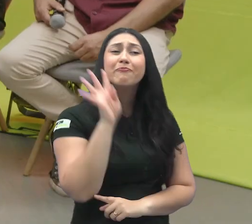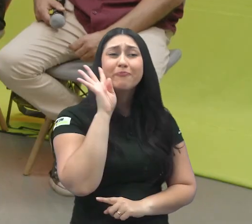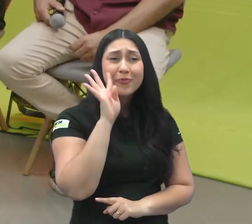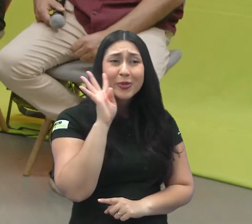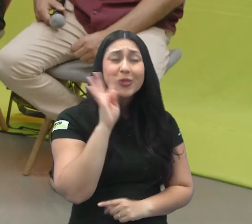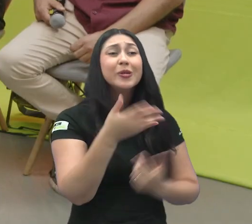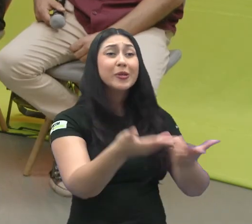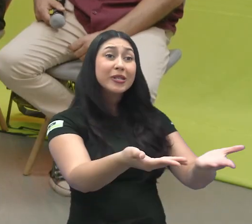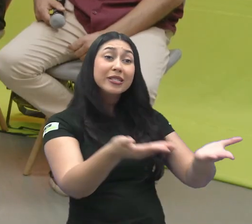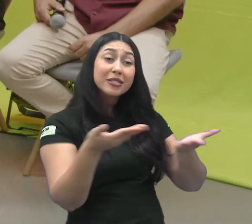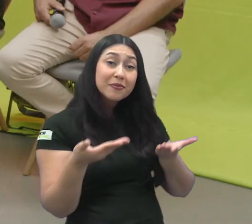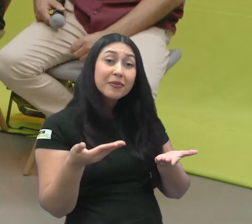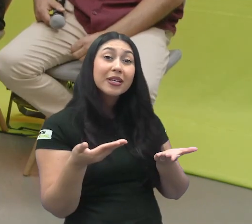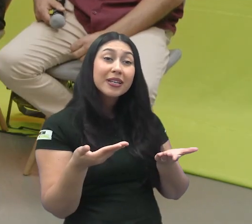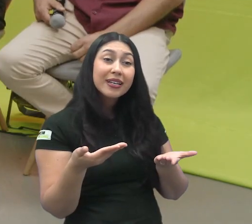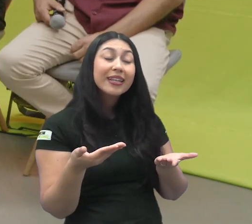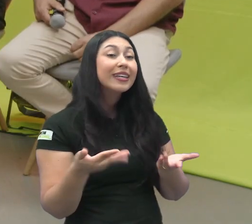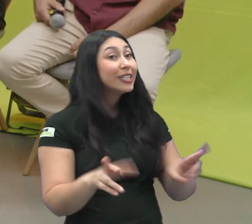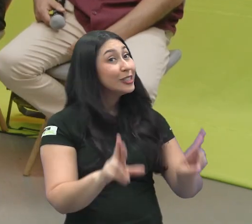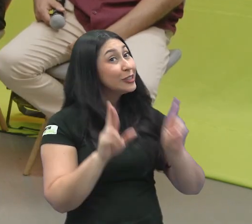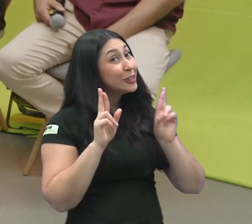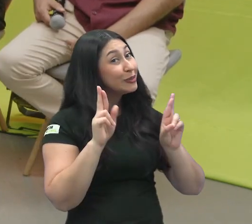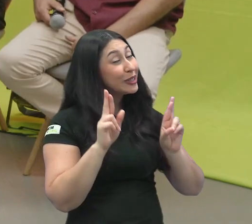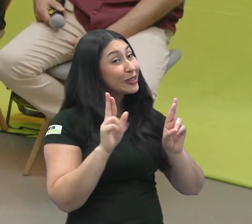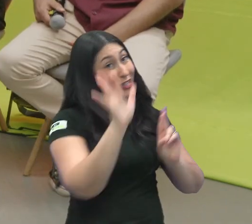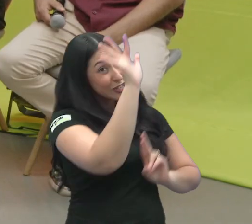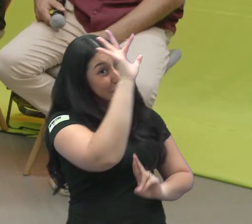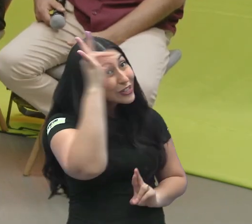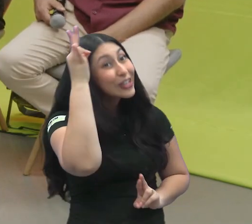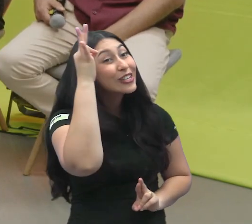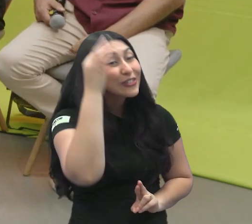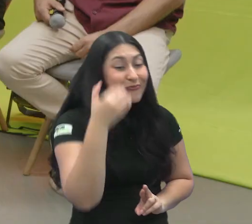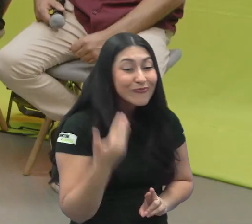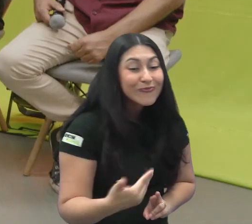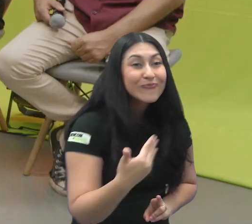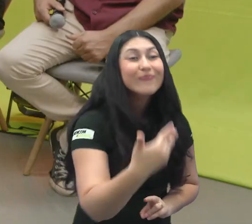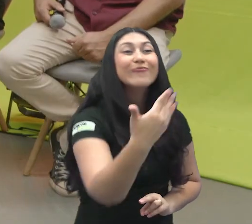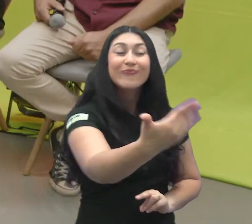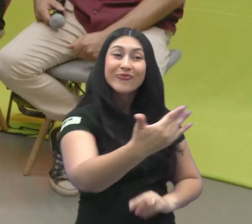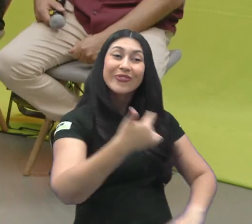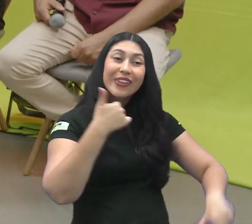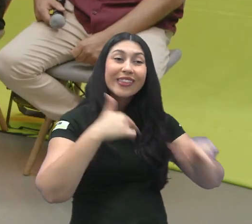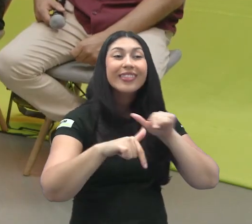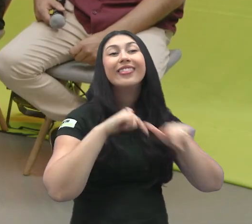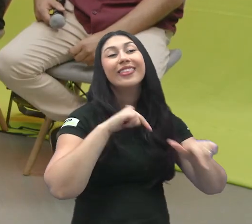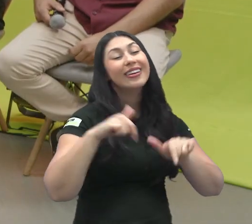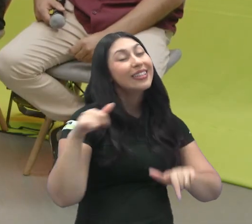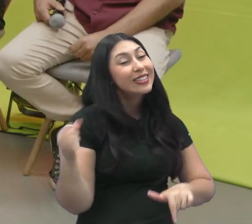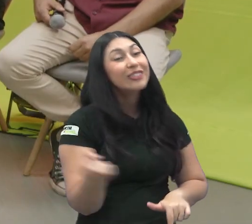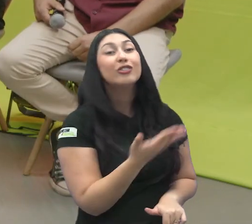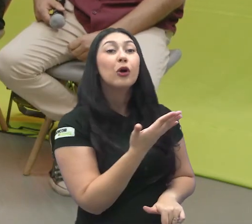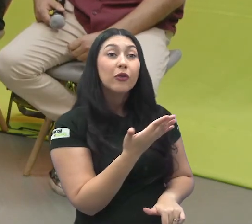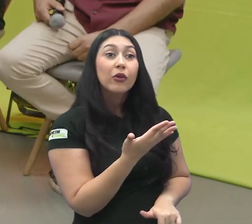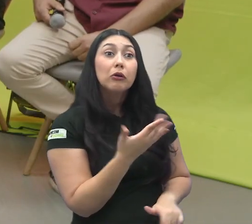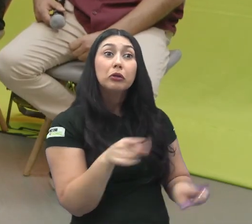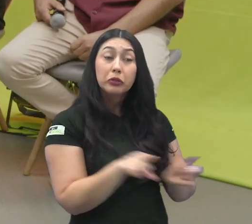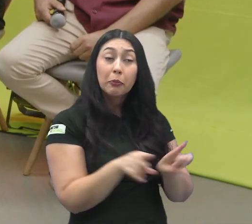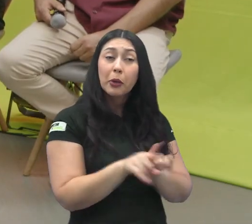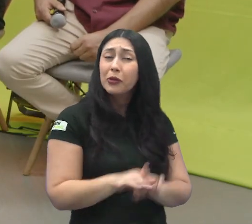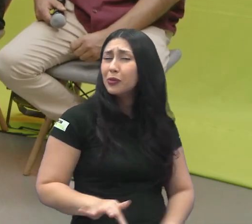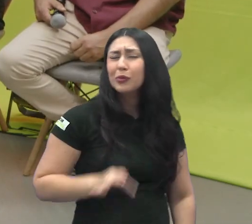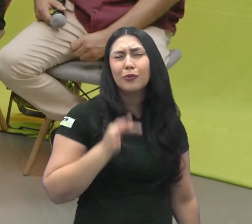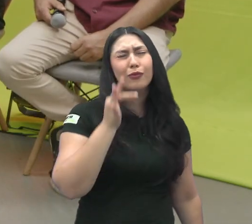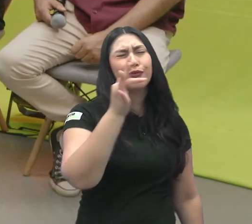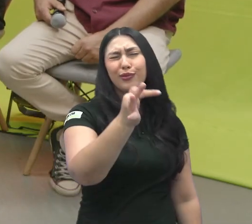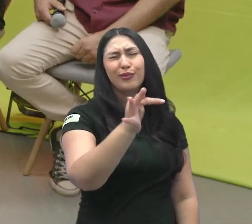Foi muito bacana receber você aqui. Te desejo para você sorte, né? Nesse novo trabalho que está começando agora, no